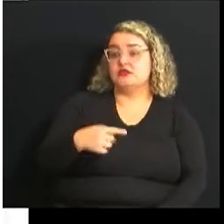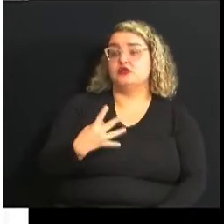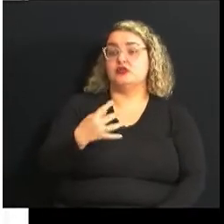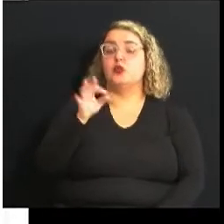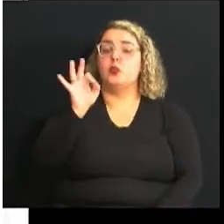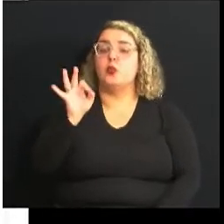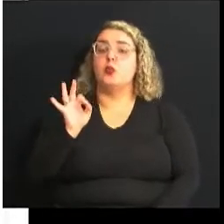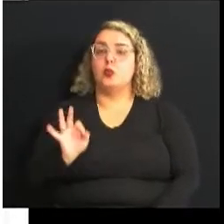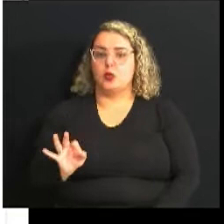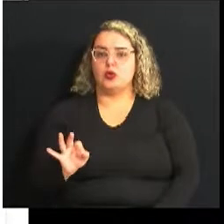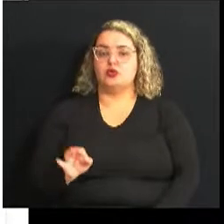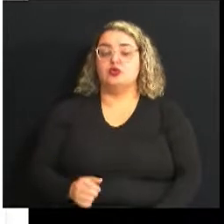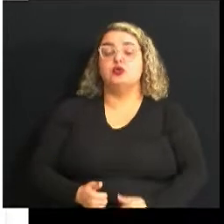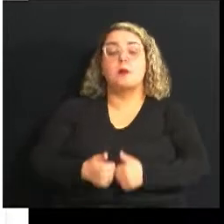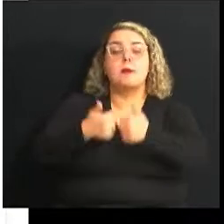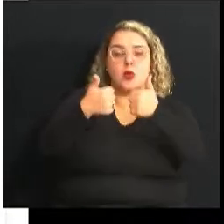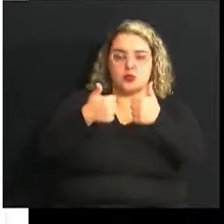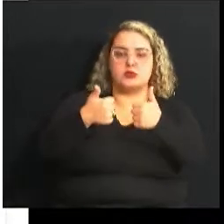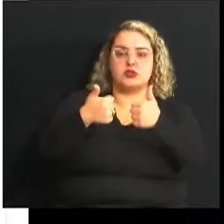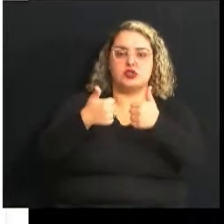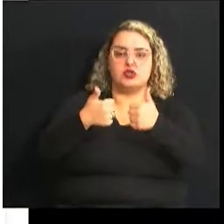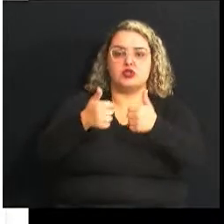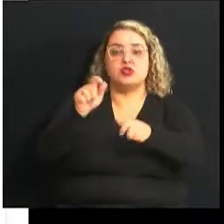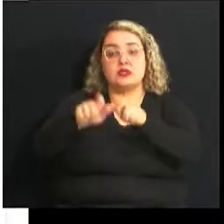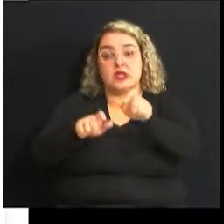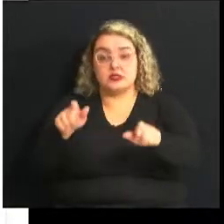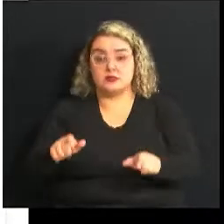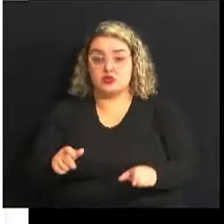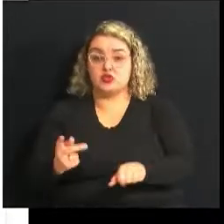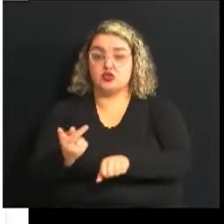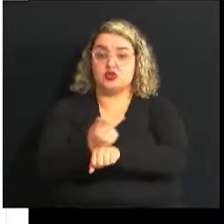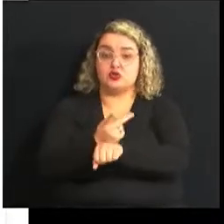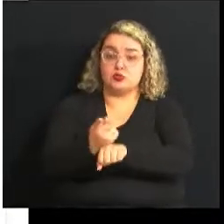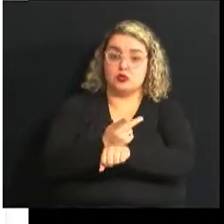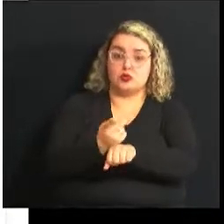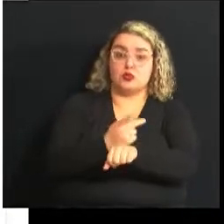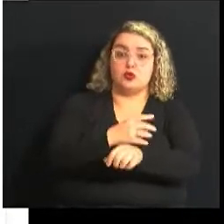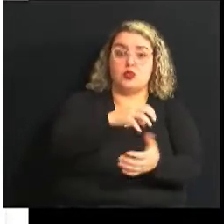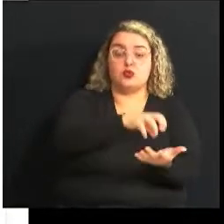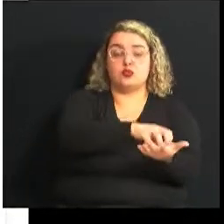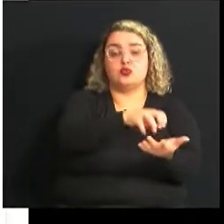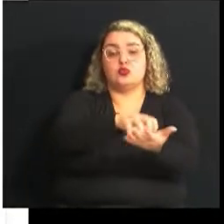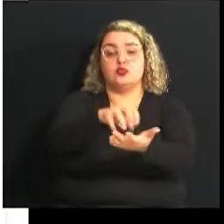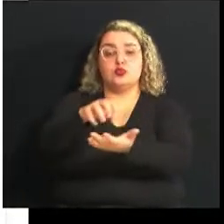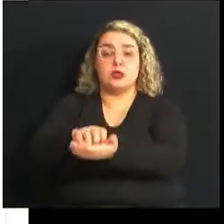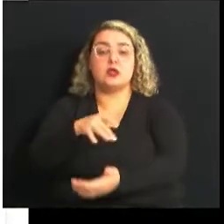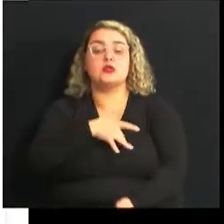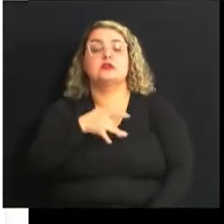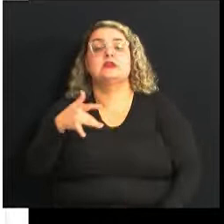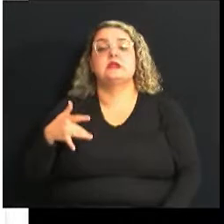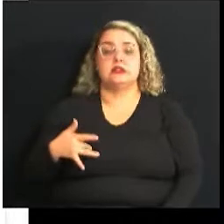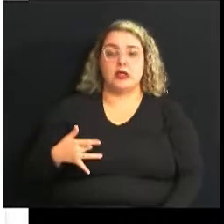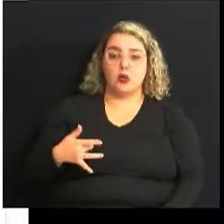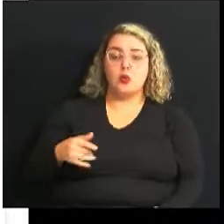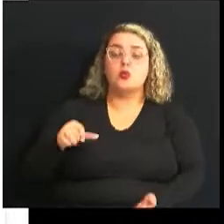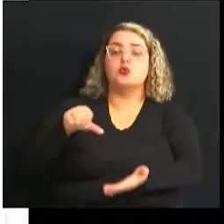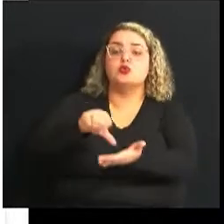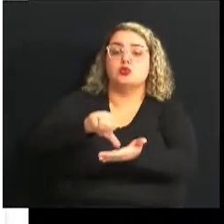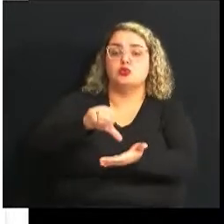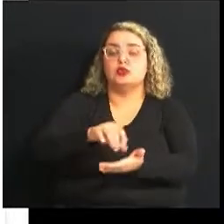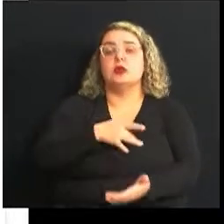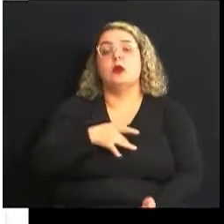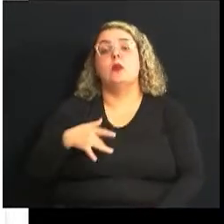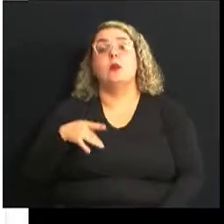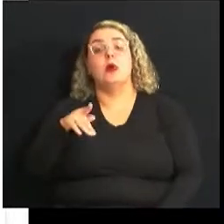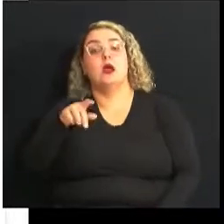7,4% de positividade das pessoas que procuraram aí os centros de saúde, unidades de saúde, pronto-socorros